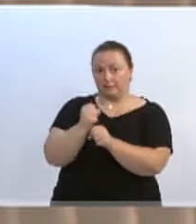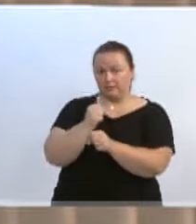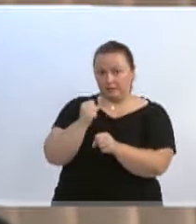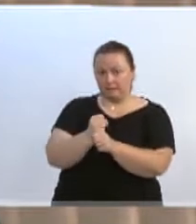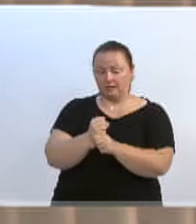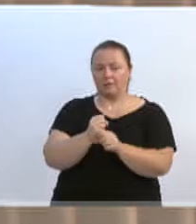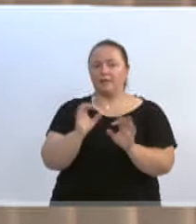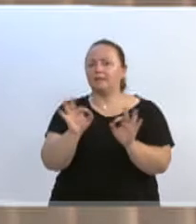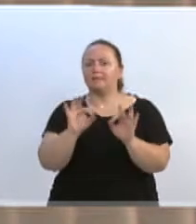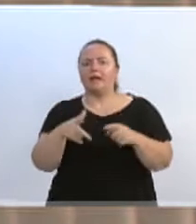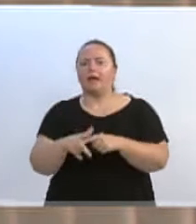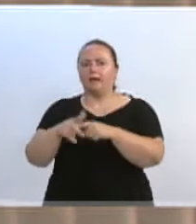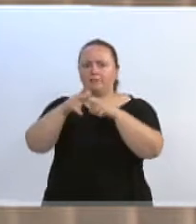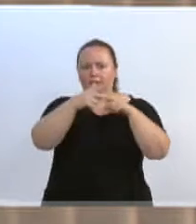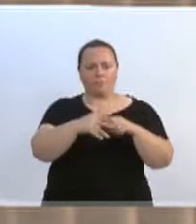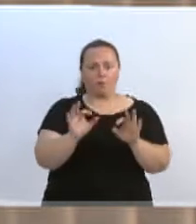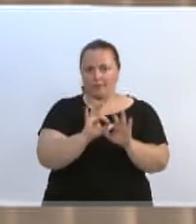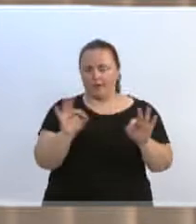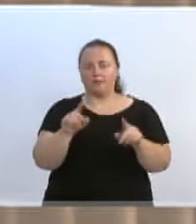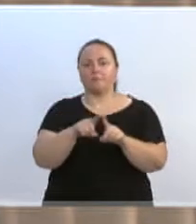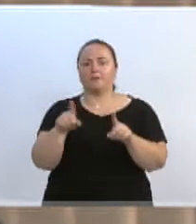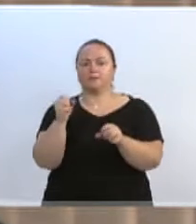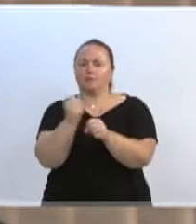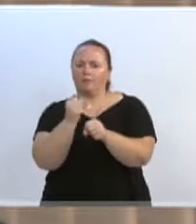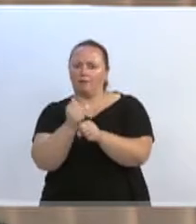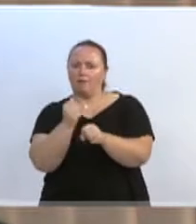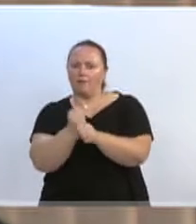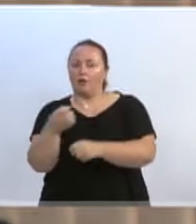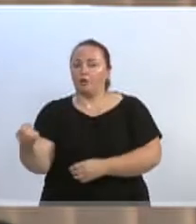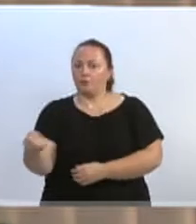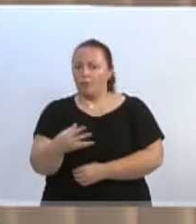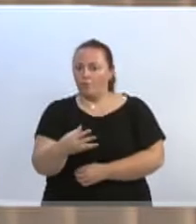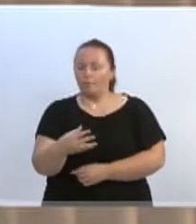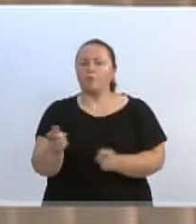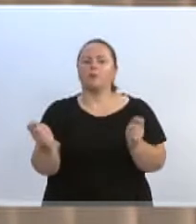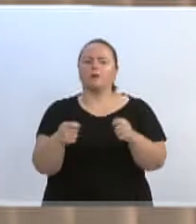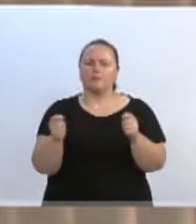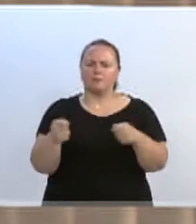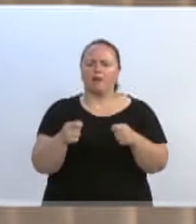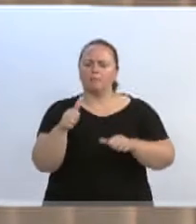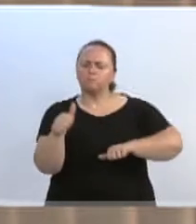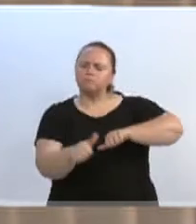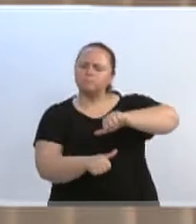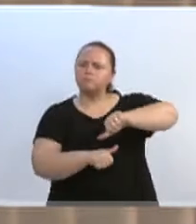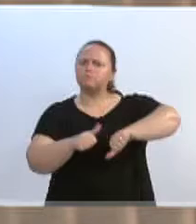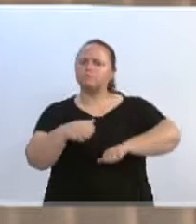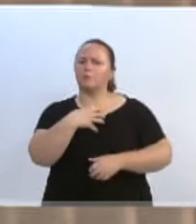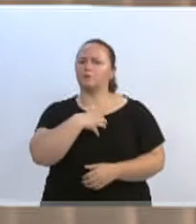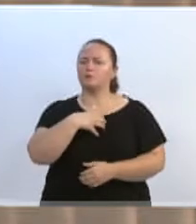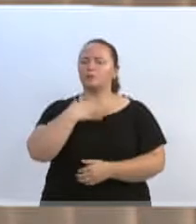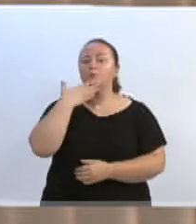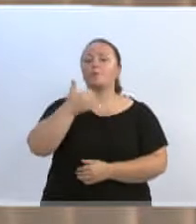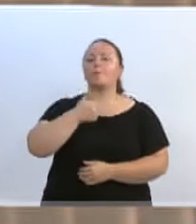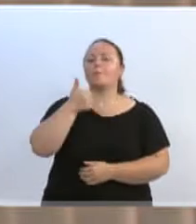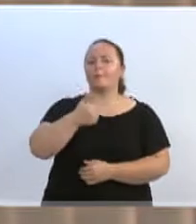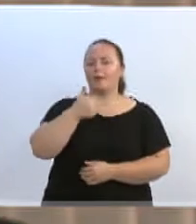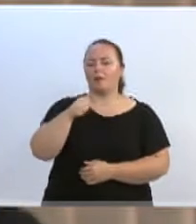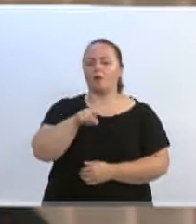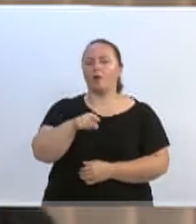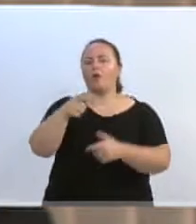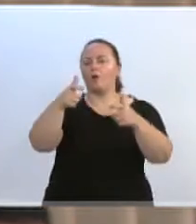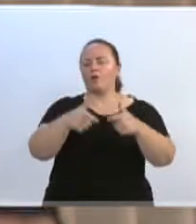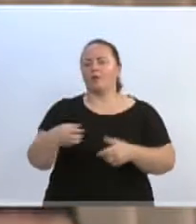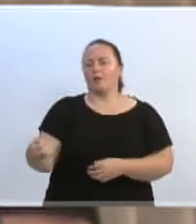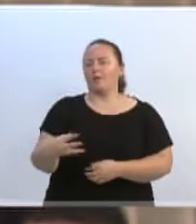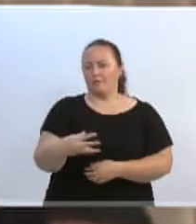uma reforma de um imóvel já existente, acredito que nós poderíamos moldar de uma maneira muito melhor essa nova sede